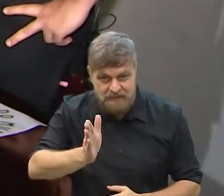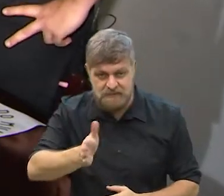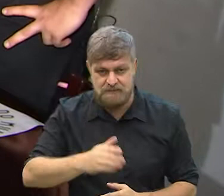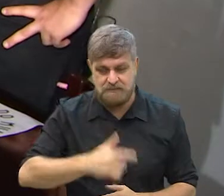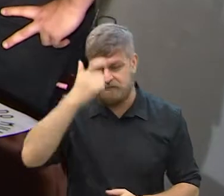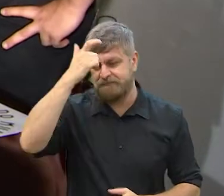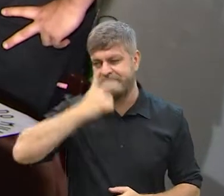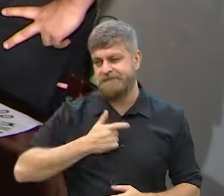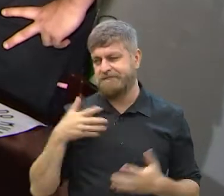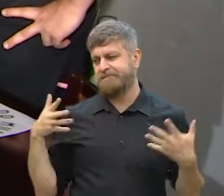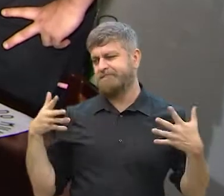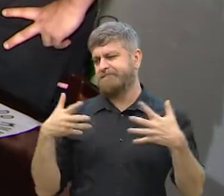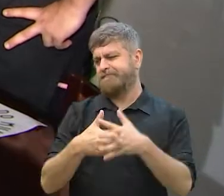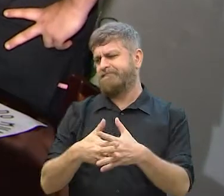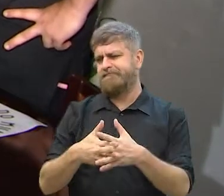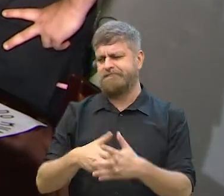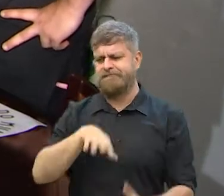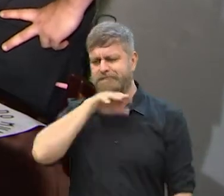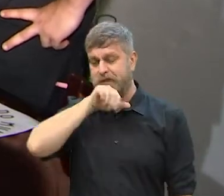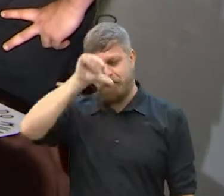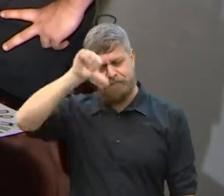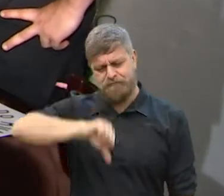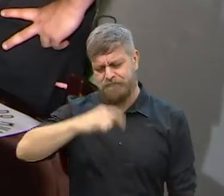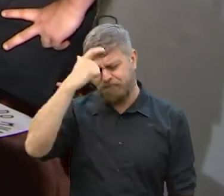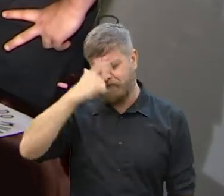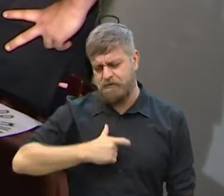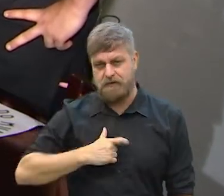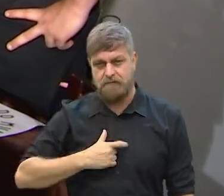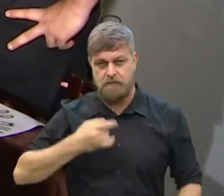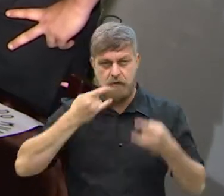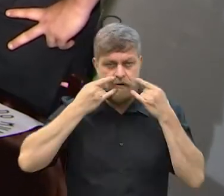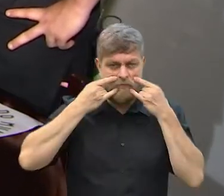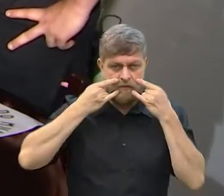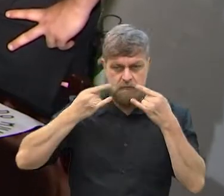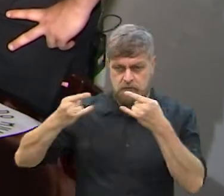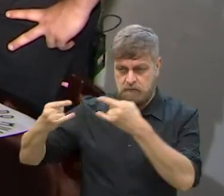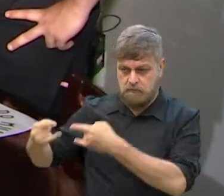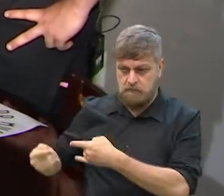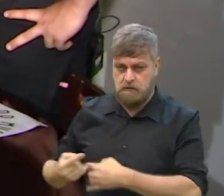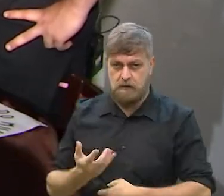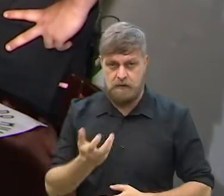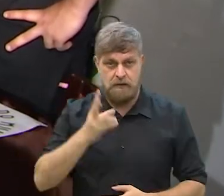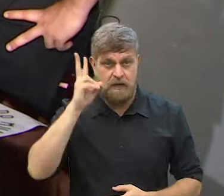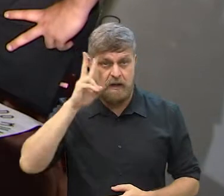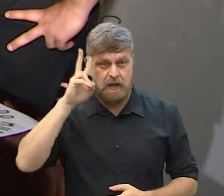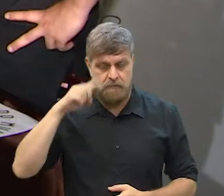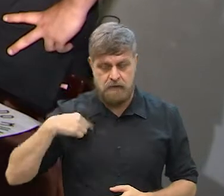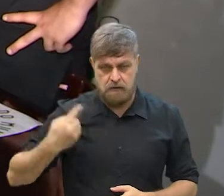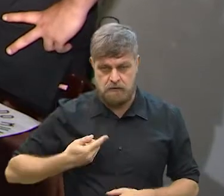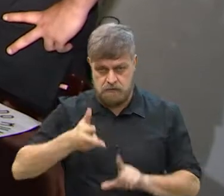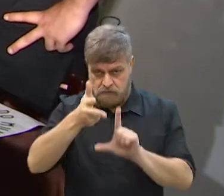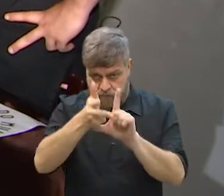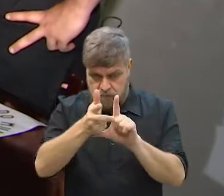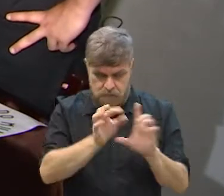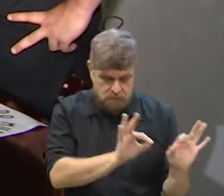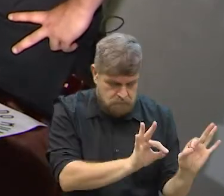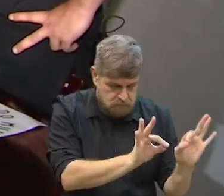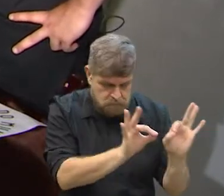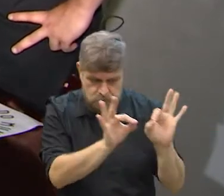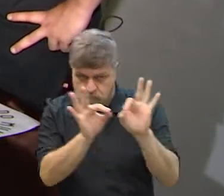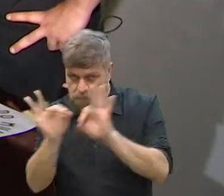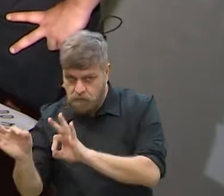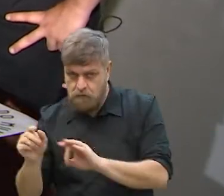porque senão eu ia estragar a carne, né, eu vou tirar a máscara. Só lembrando que toda a nossa gravação seguiu os protocolos